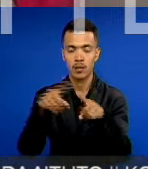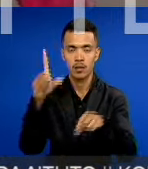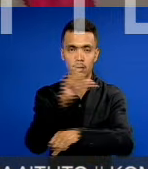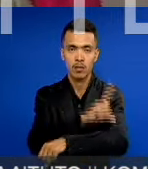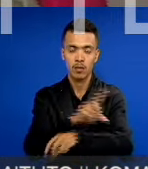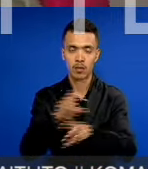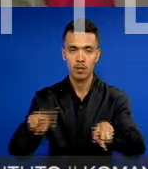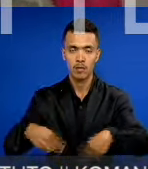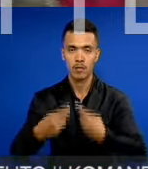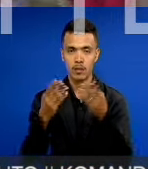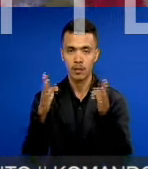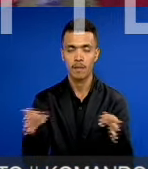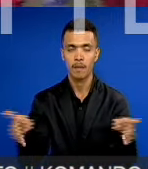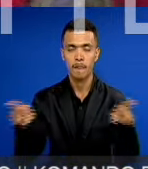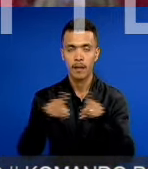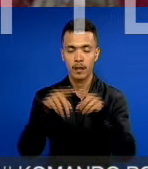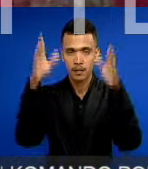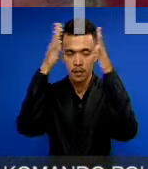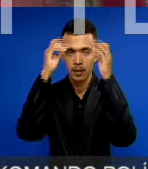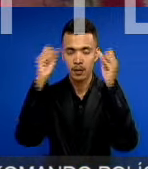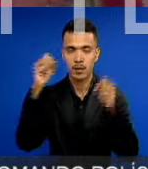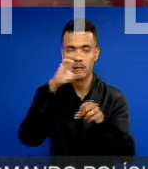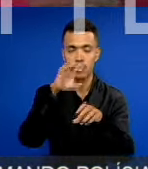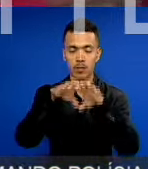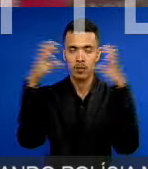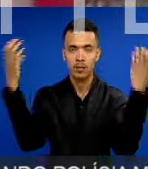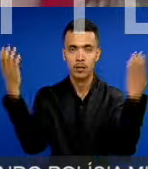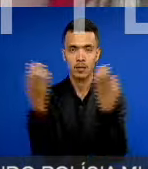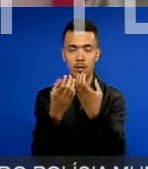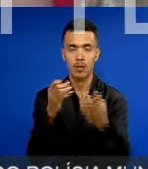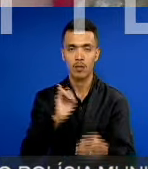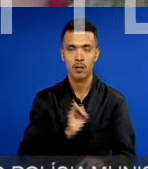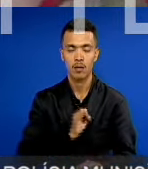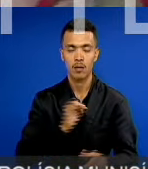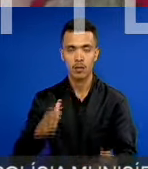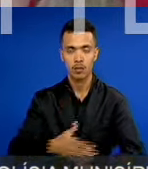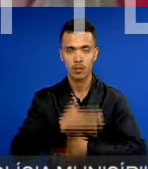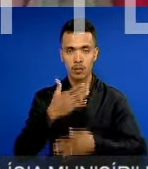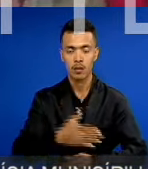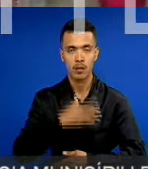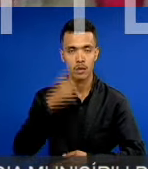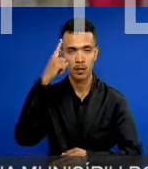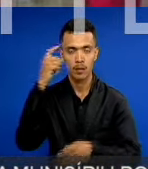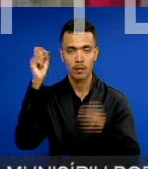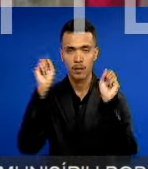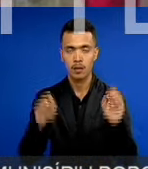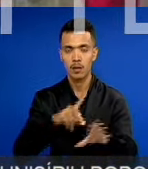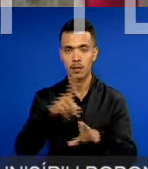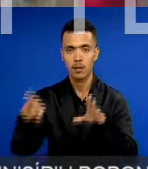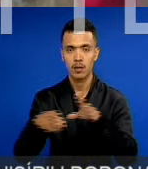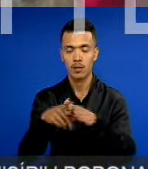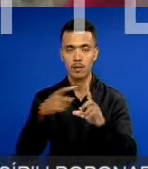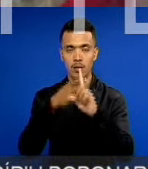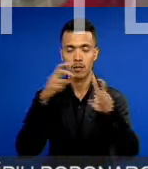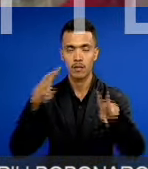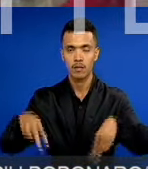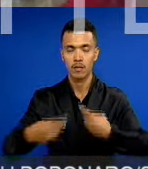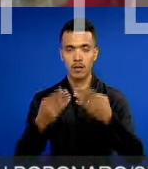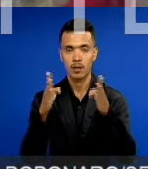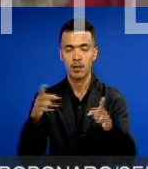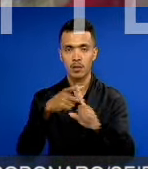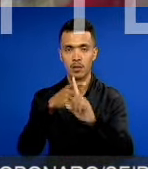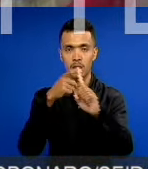e hanesan mas presidente conselho hau contente los tamba ohen bela hetam participa san máximo hose veterano no veterano sera hose